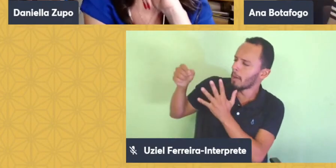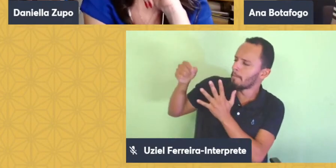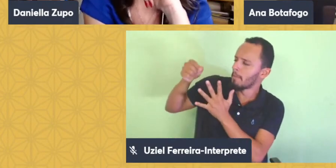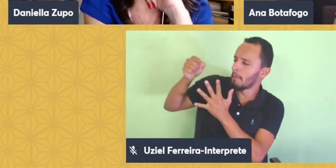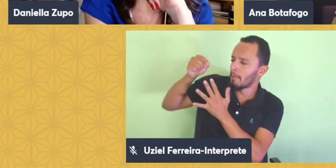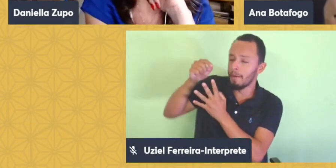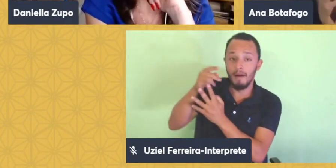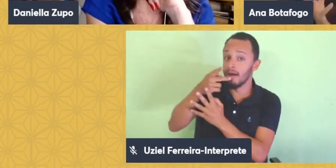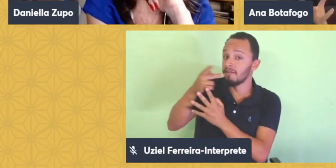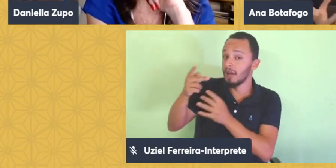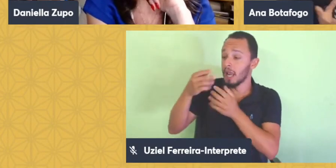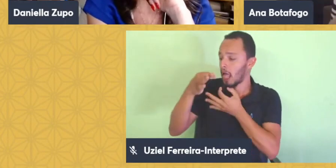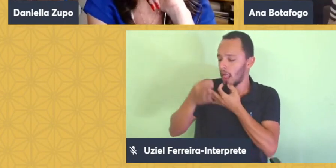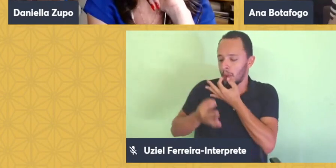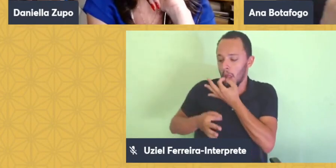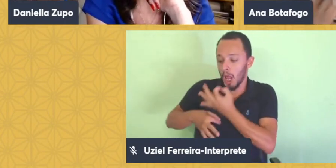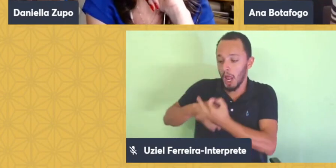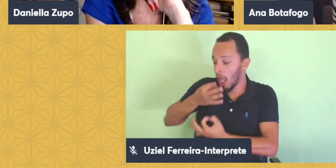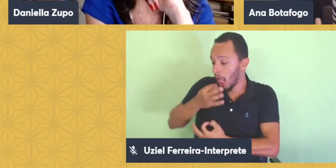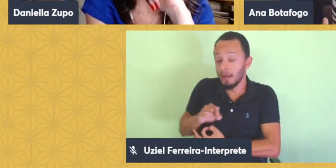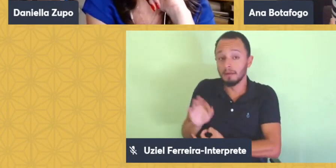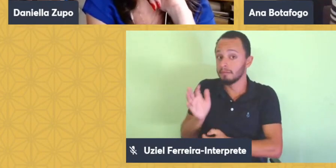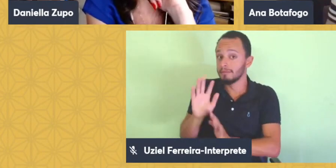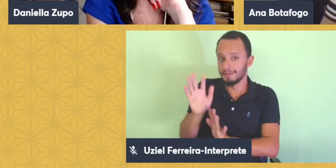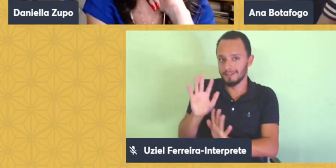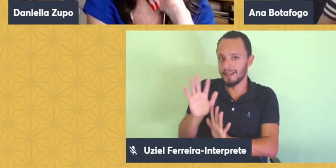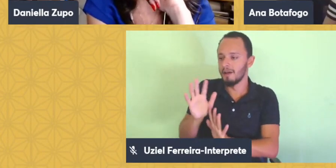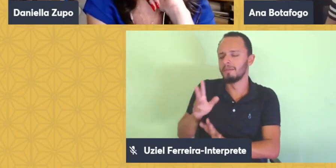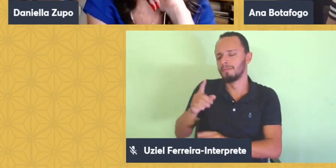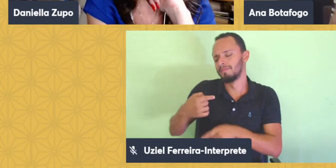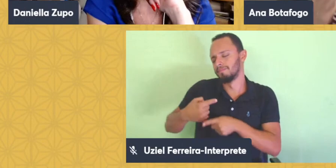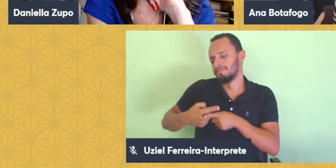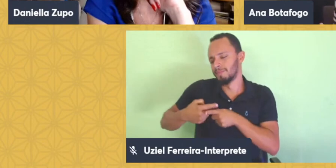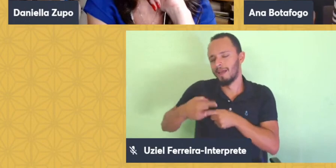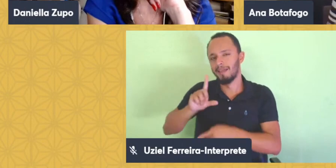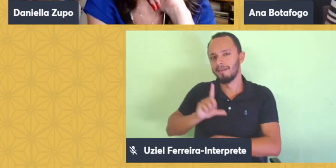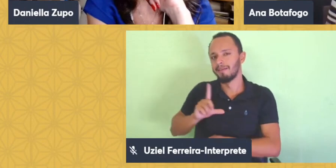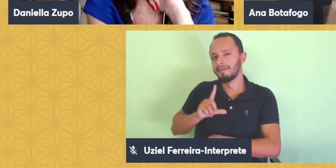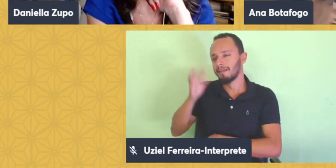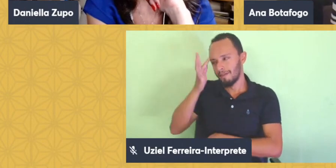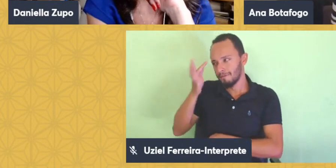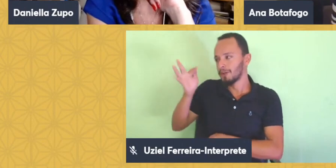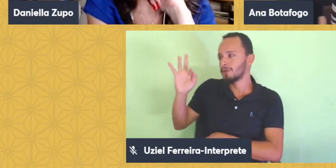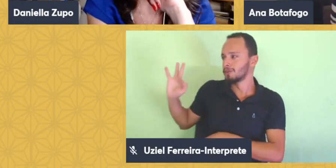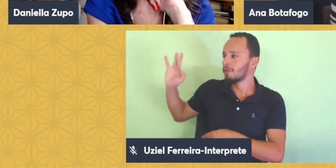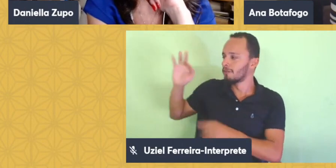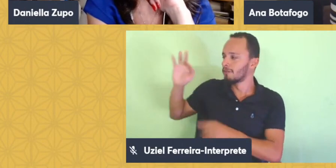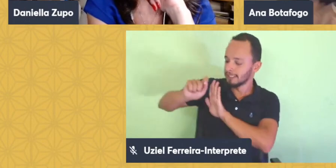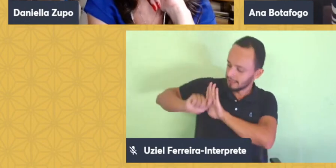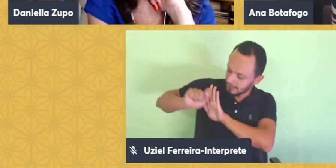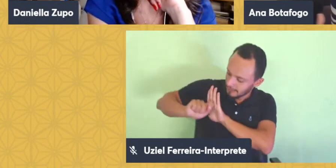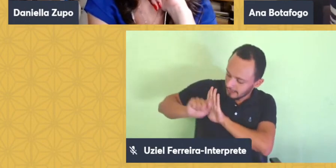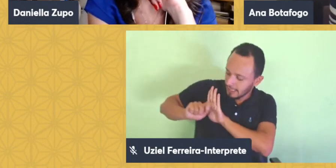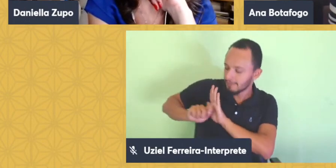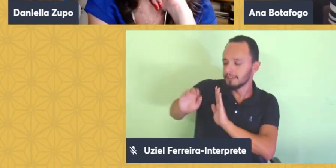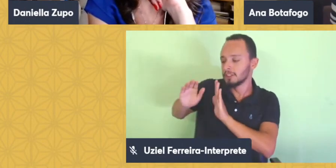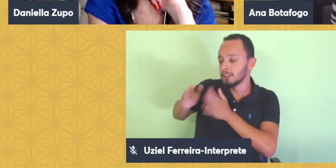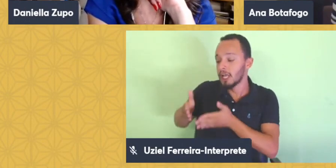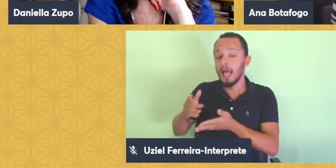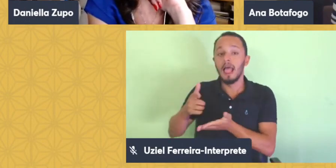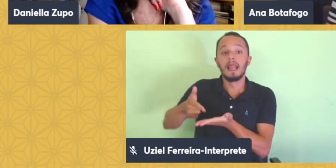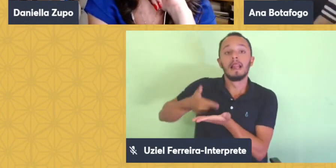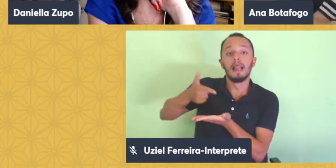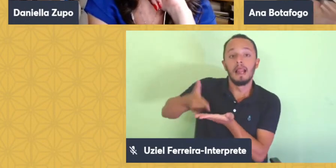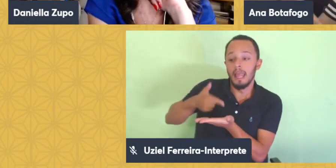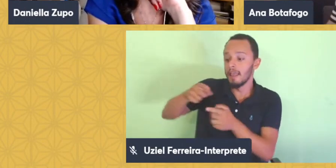filosóficos muitos filósofos que falam sobre o corpo livros estudos e matérias